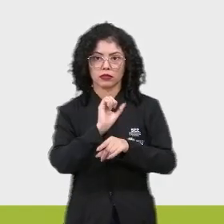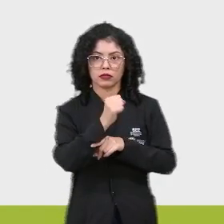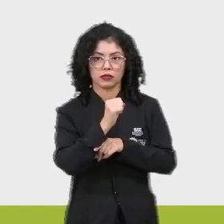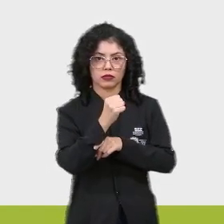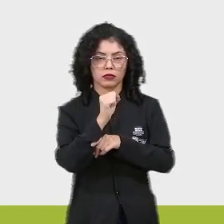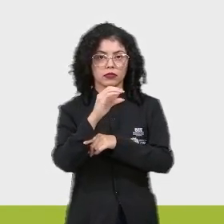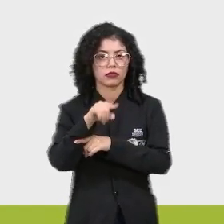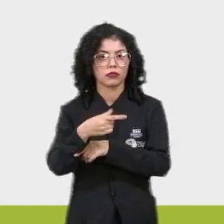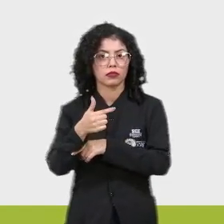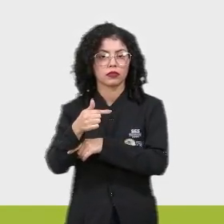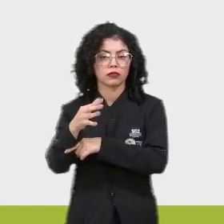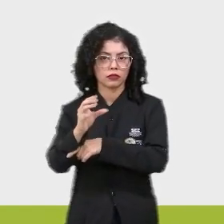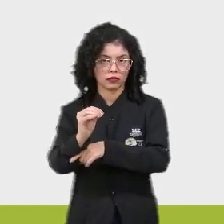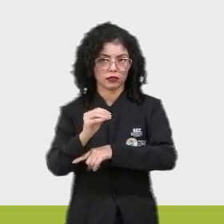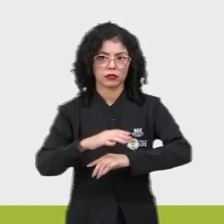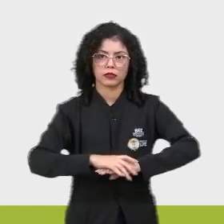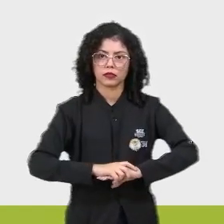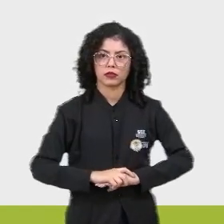aí aproximadamente